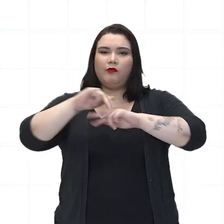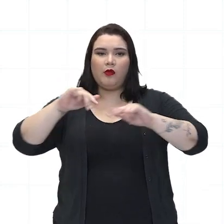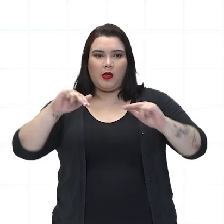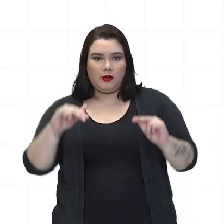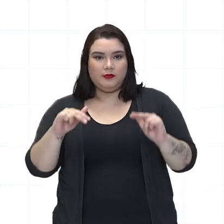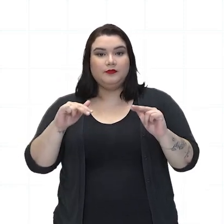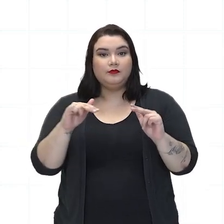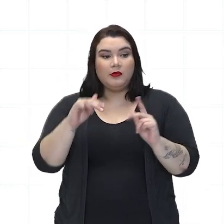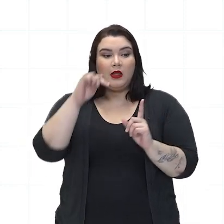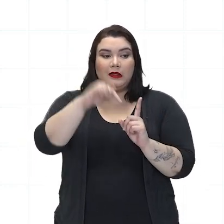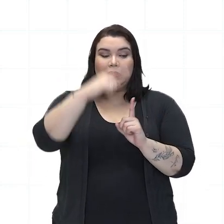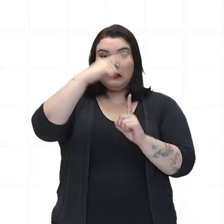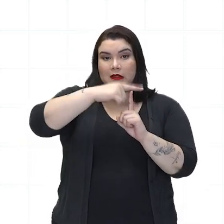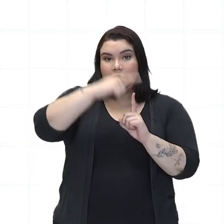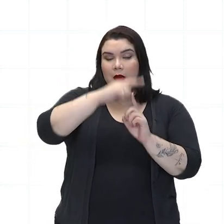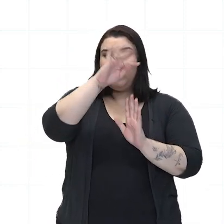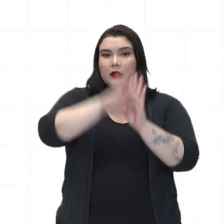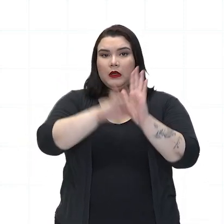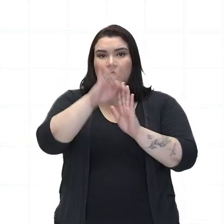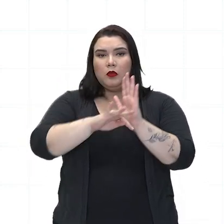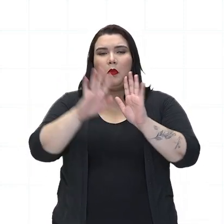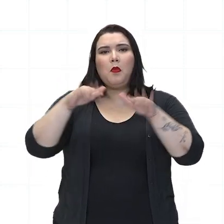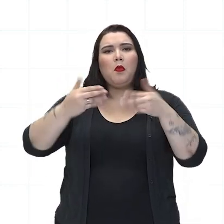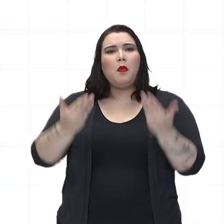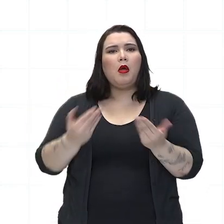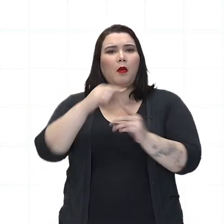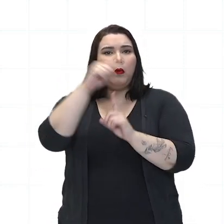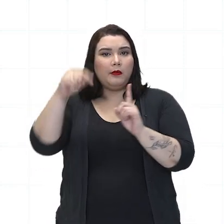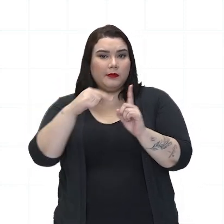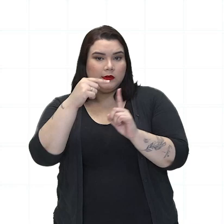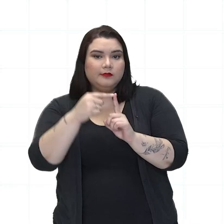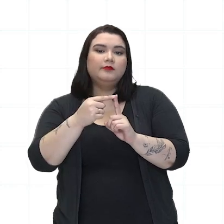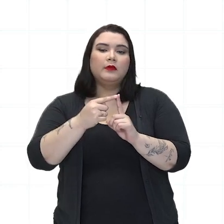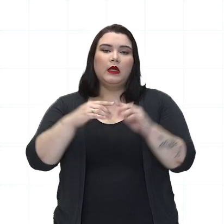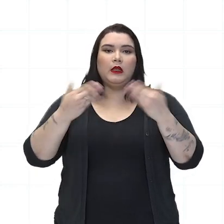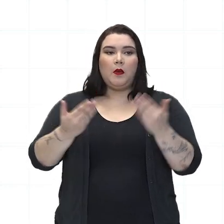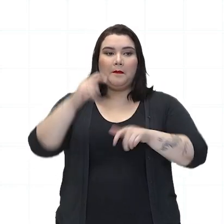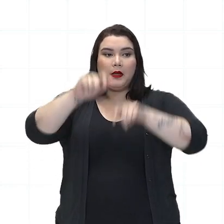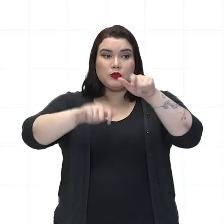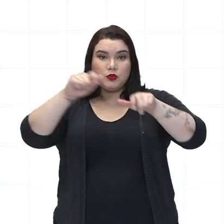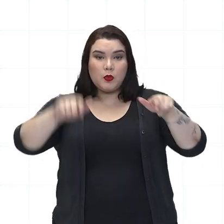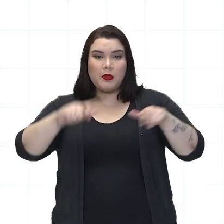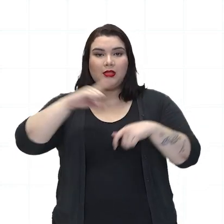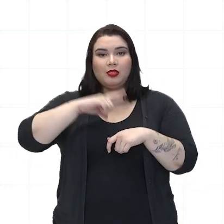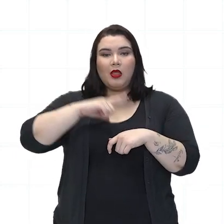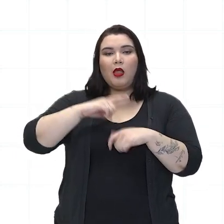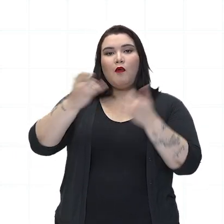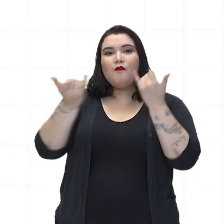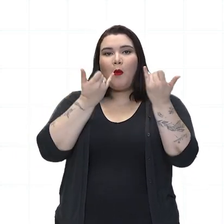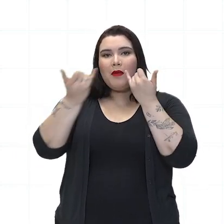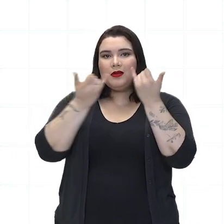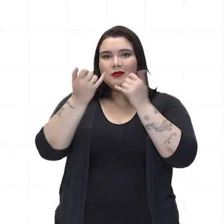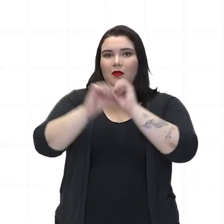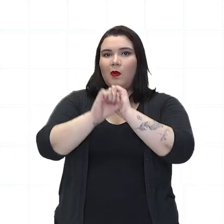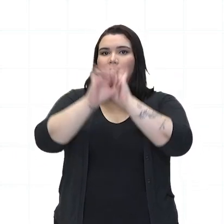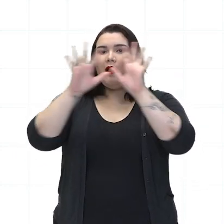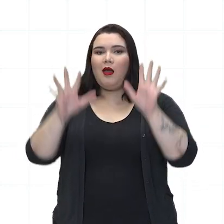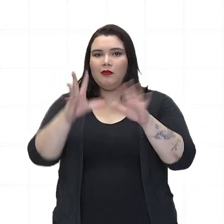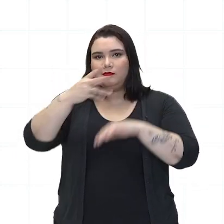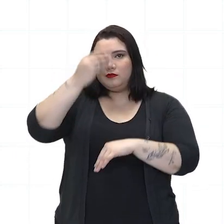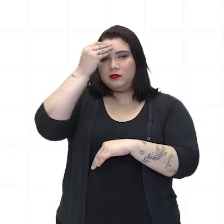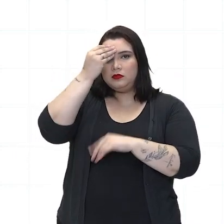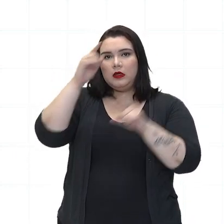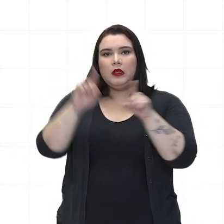dentre outros. Esse tipo de texto tem o intuito, né, o objetivo de informar, ao mesmo tempo que